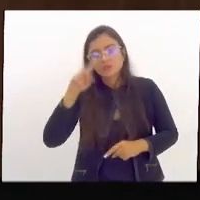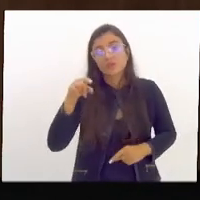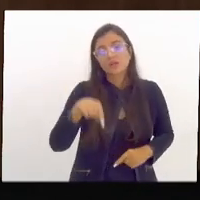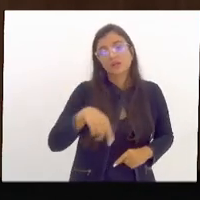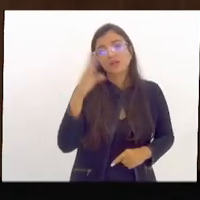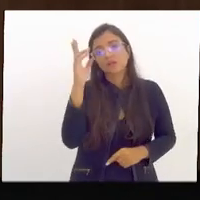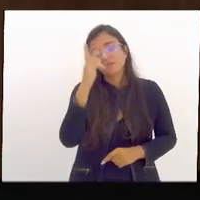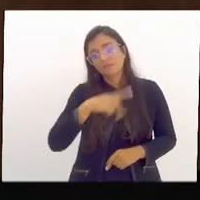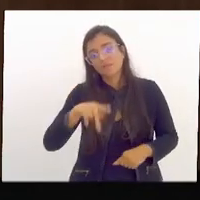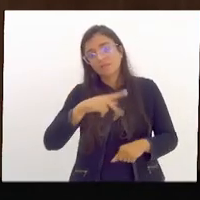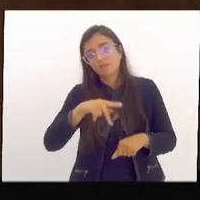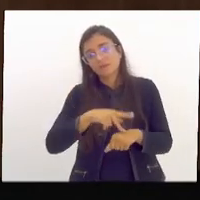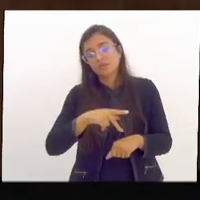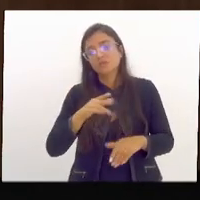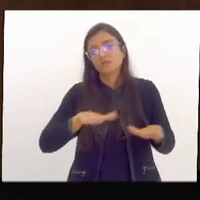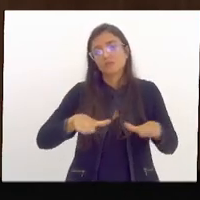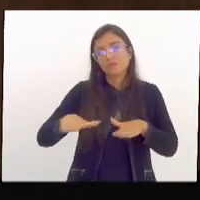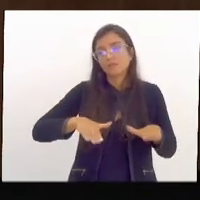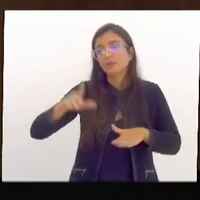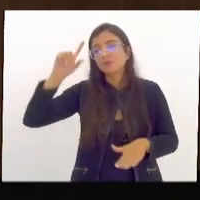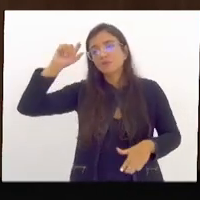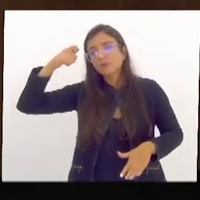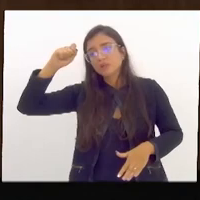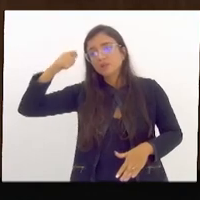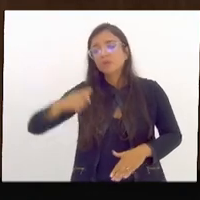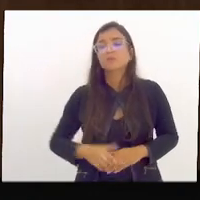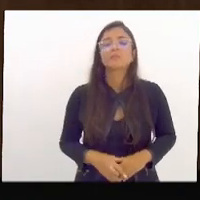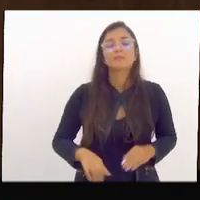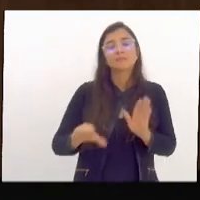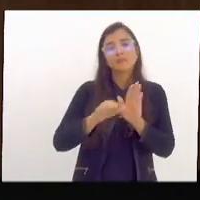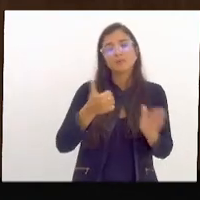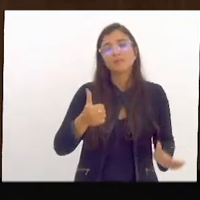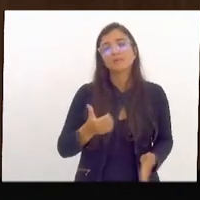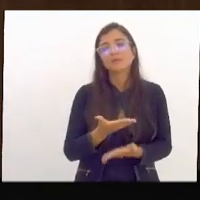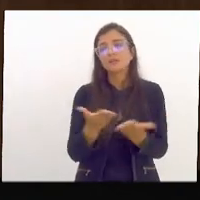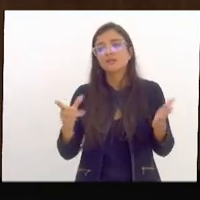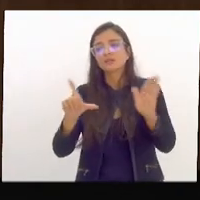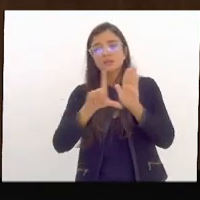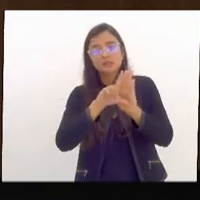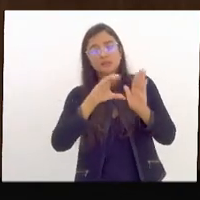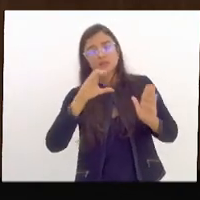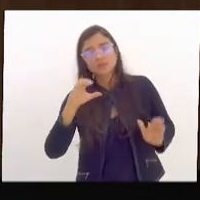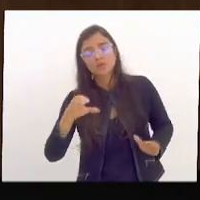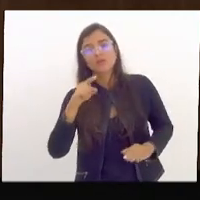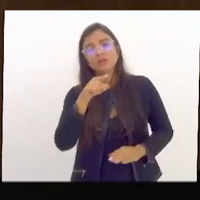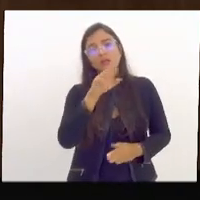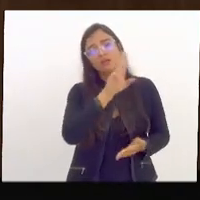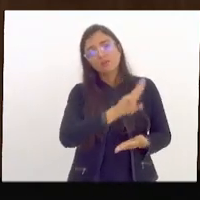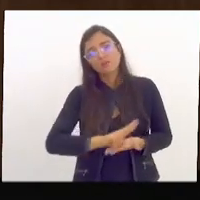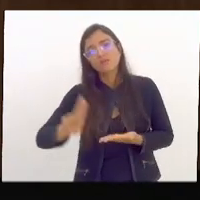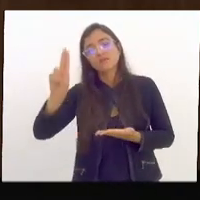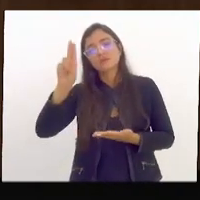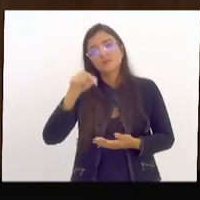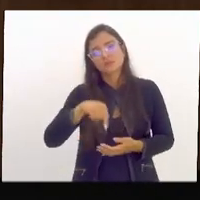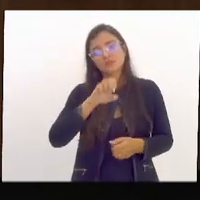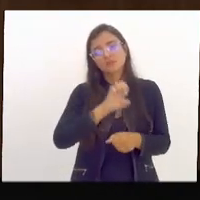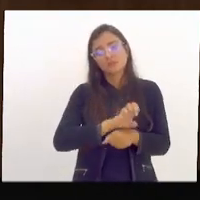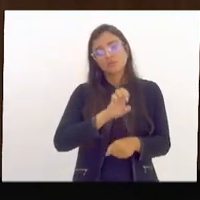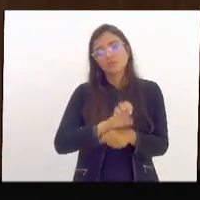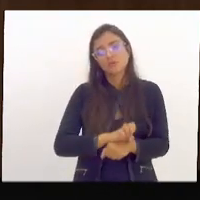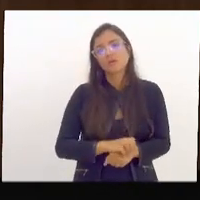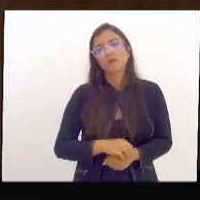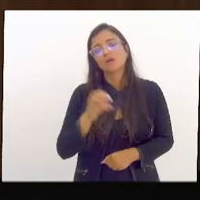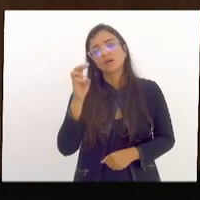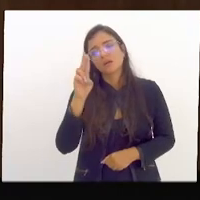Estado, considerada pelo movimento negro, são as primeiras leis de cotas das universidades estaduais, como o